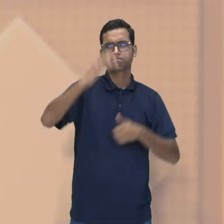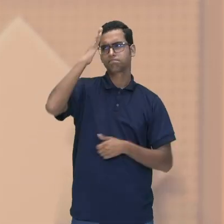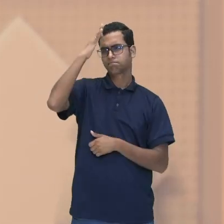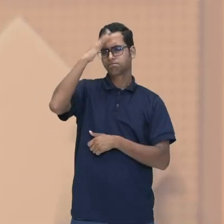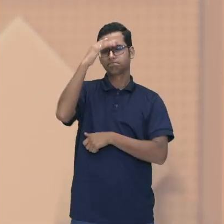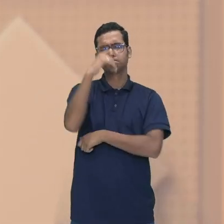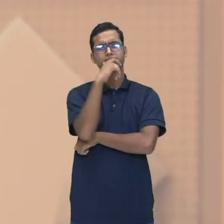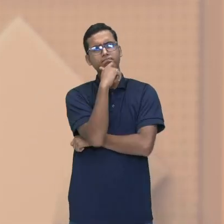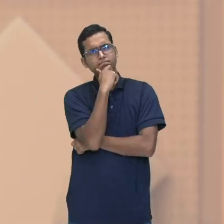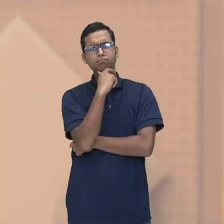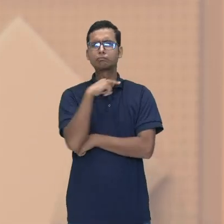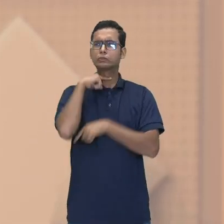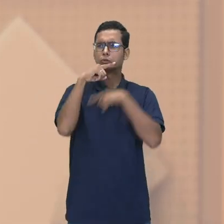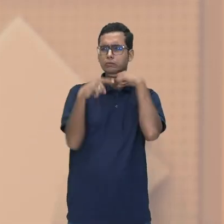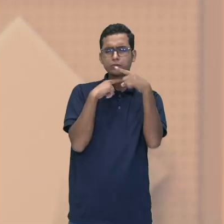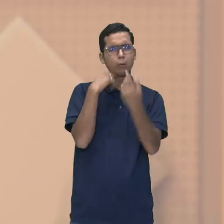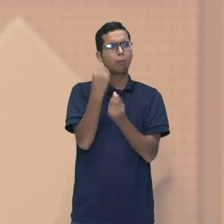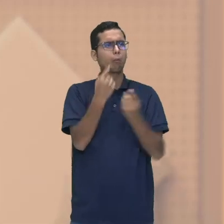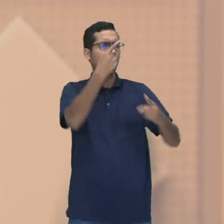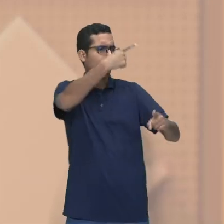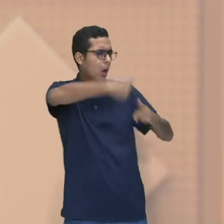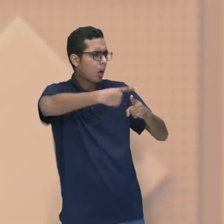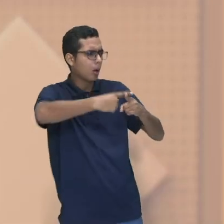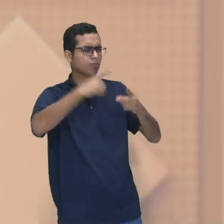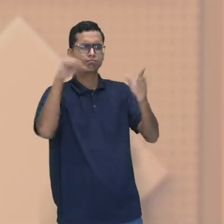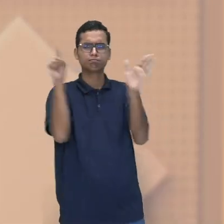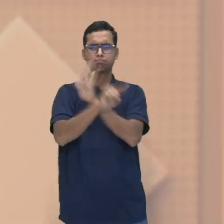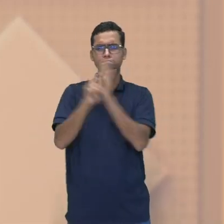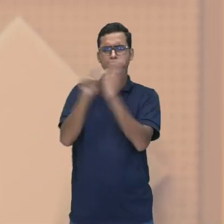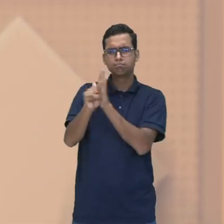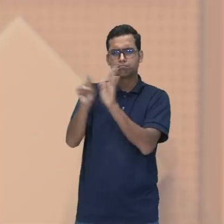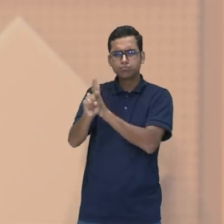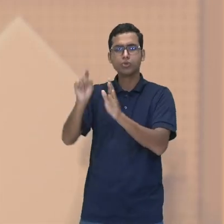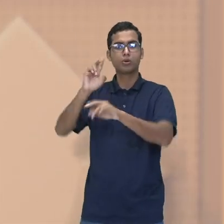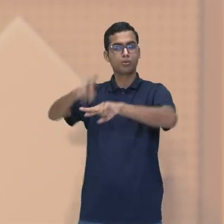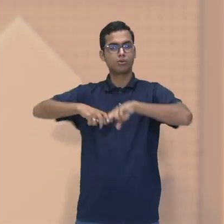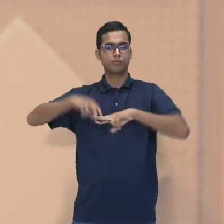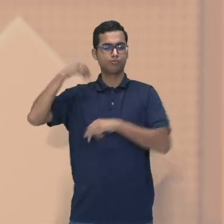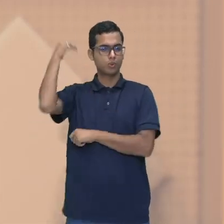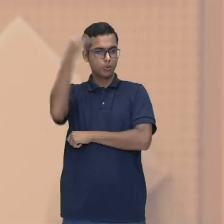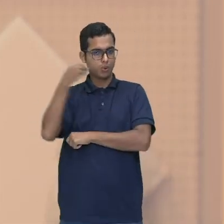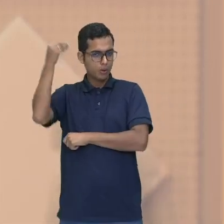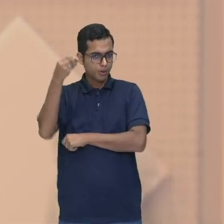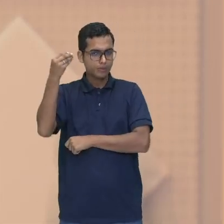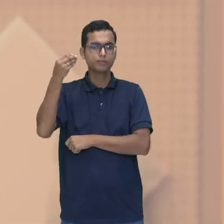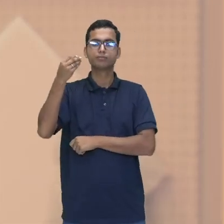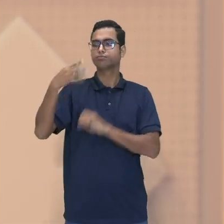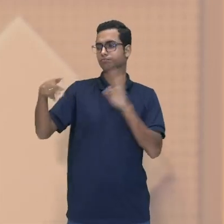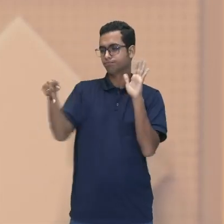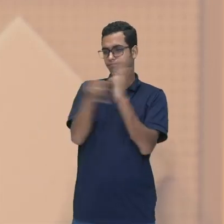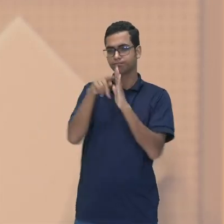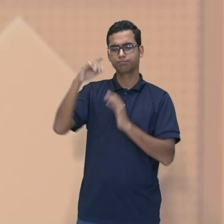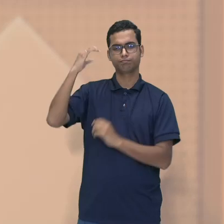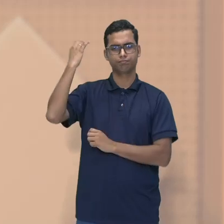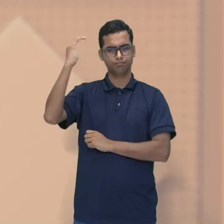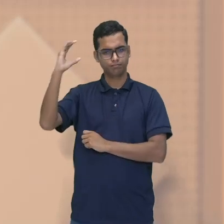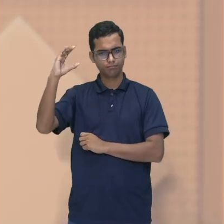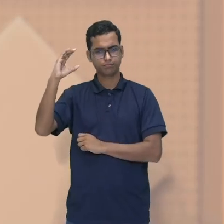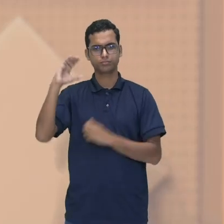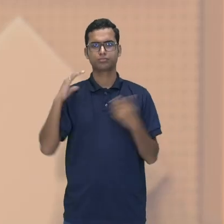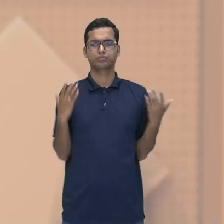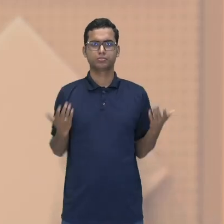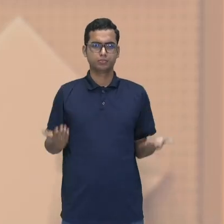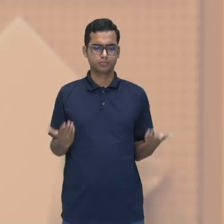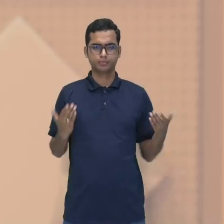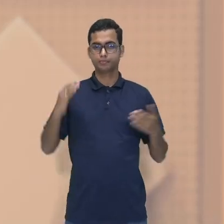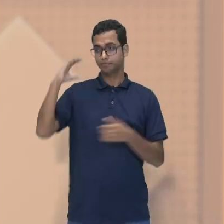Por que isso? Por que aquilo? E isso faz parte justamente da experimentação, faz parte da ciência. Então, o que faz o cientista